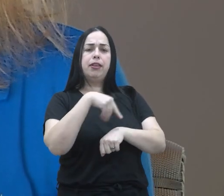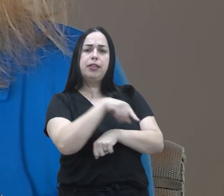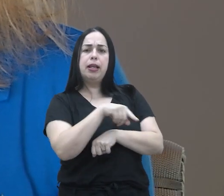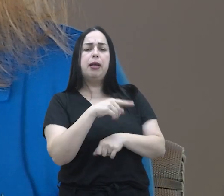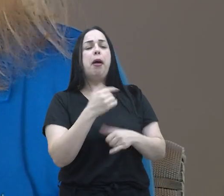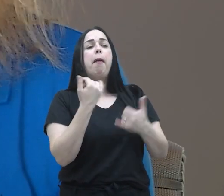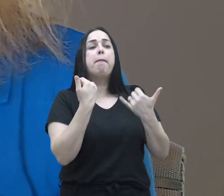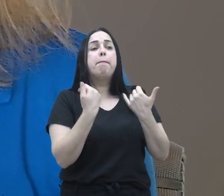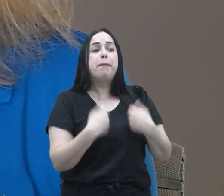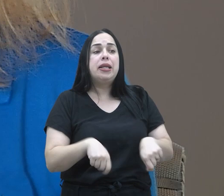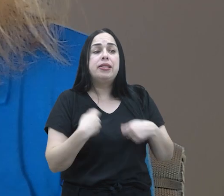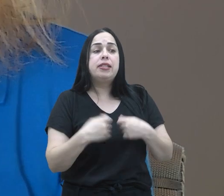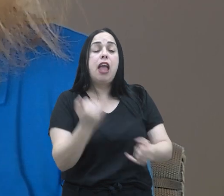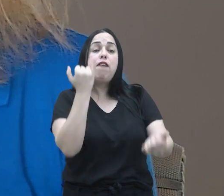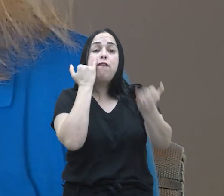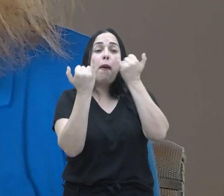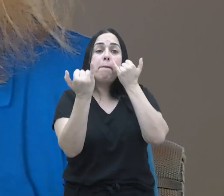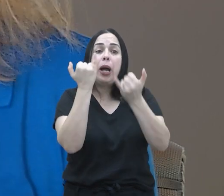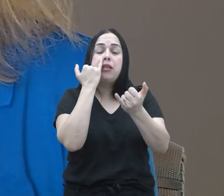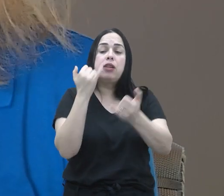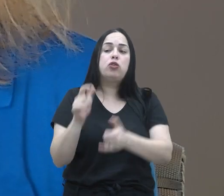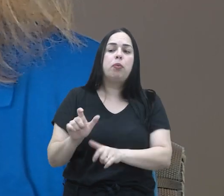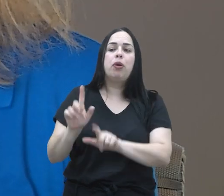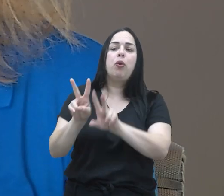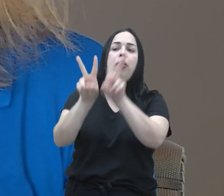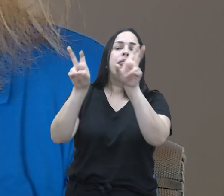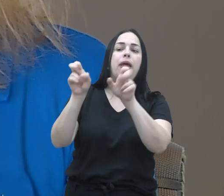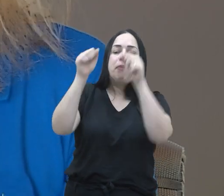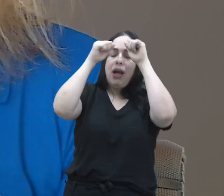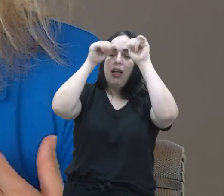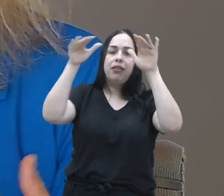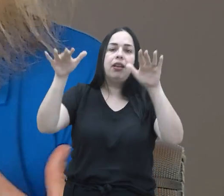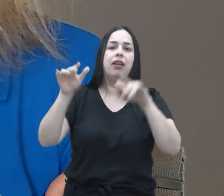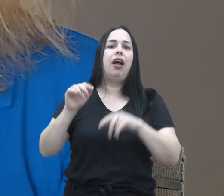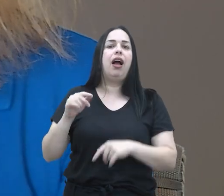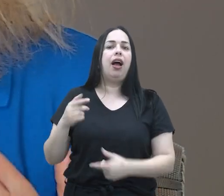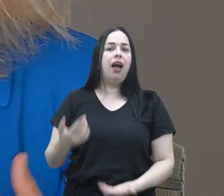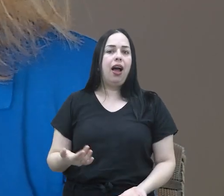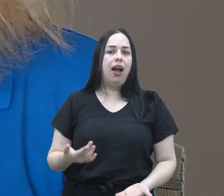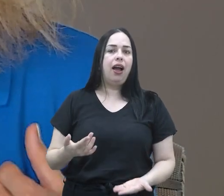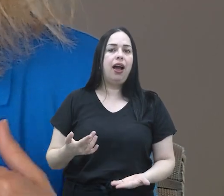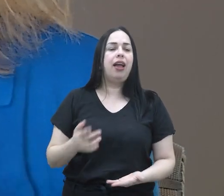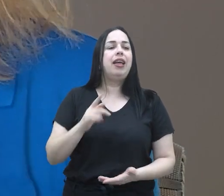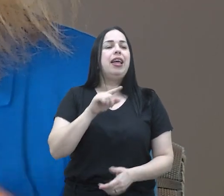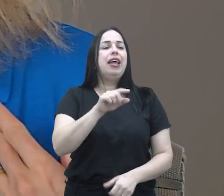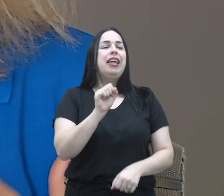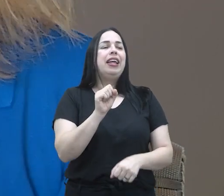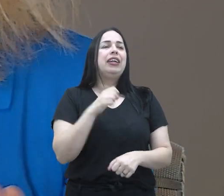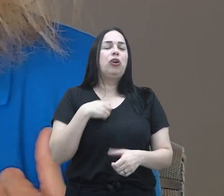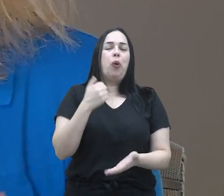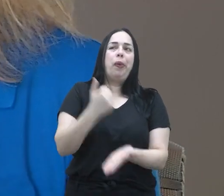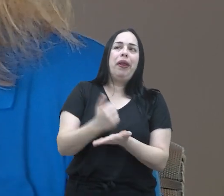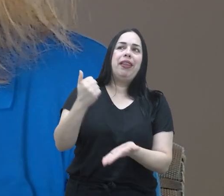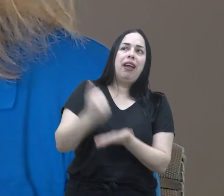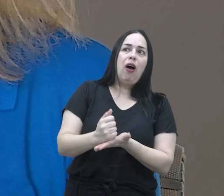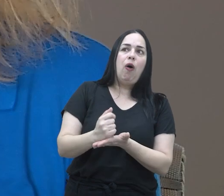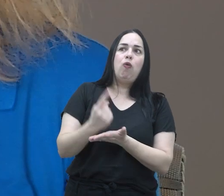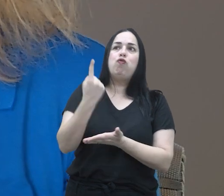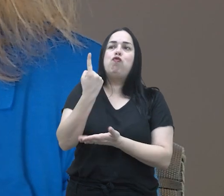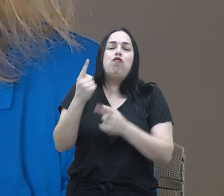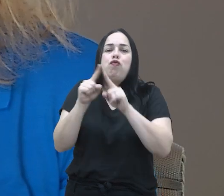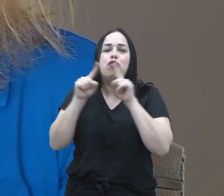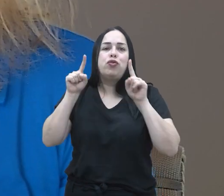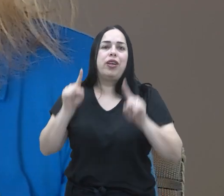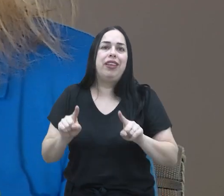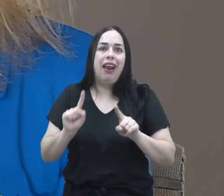buscassem informação, conhecimento a respeito do autismo. Não esperar eles terem um funcionário autista para entender a respeito